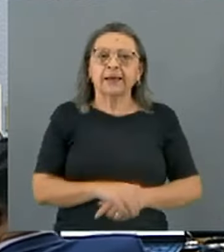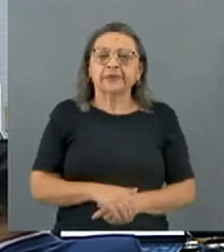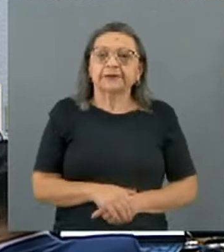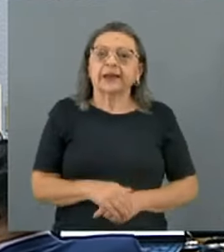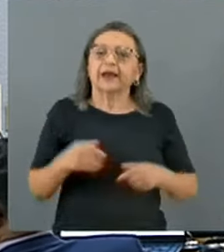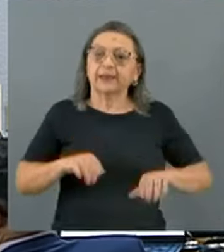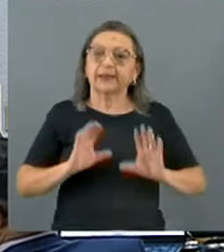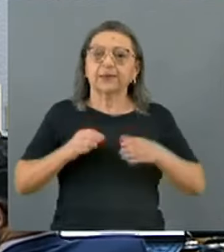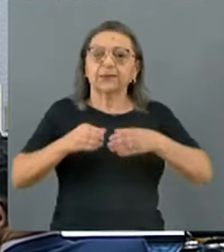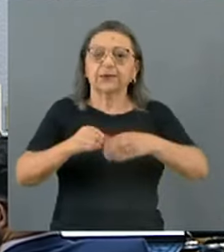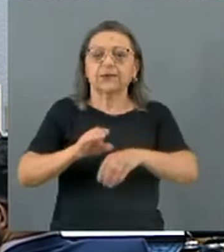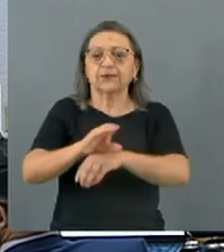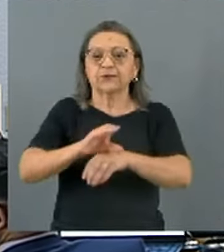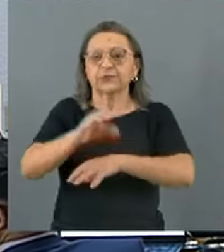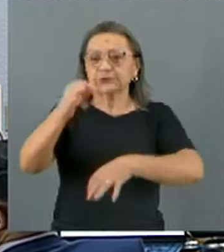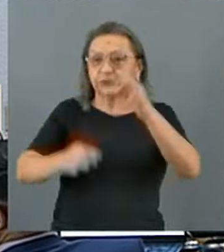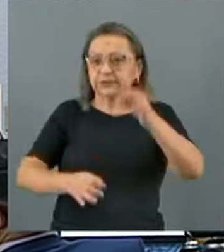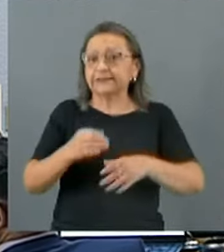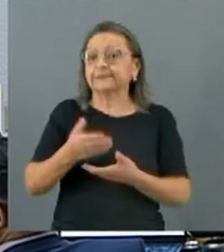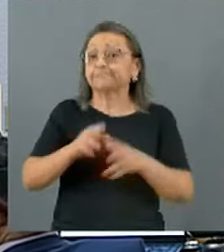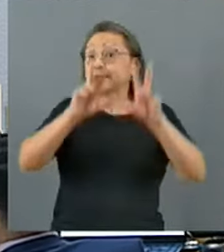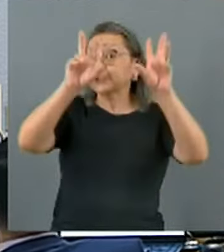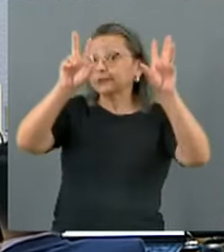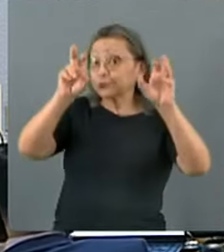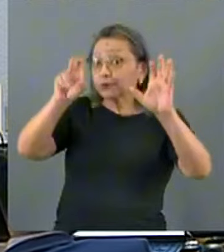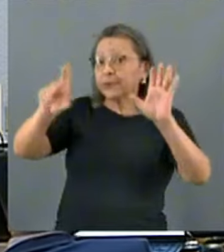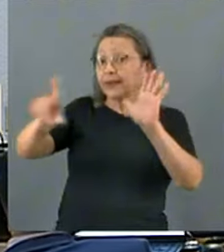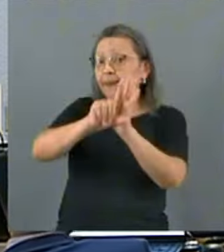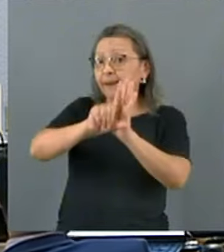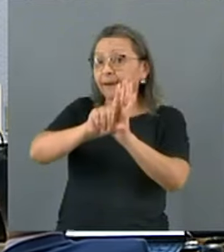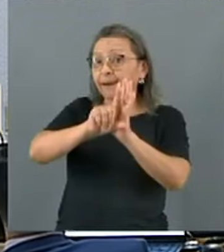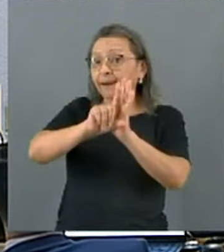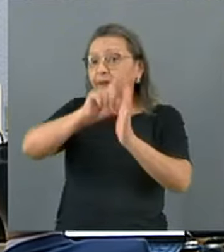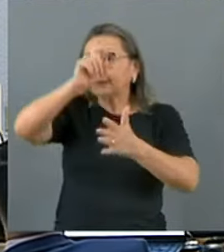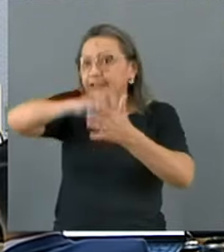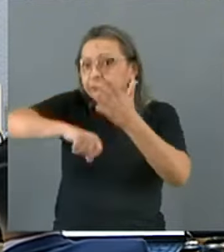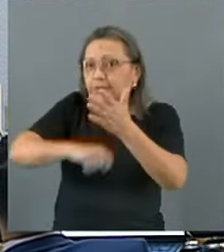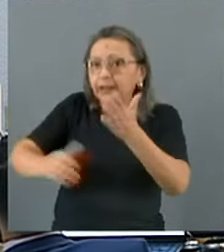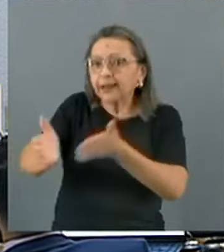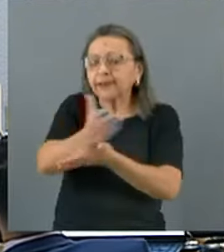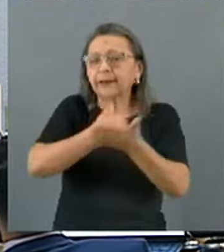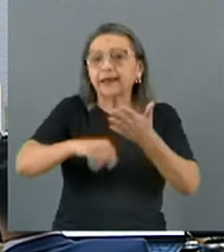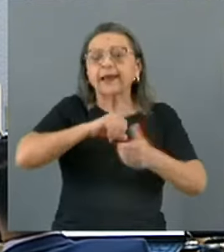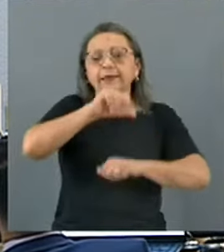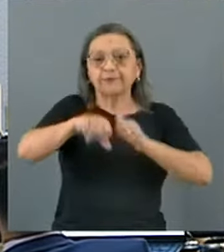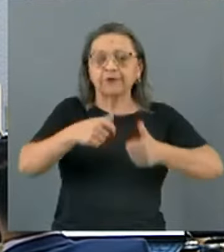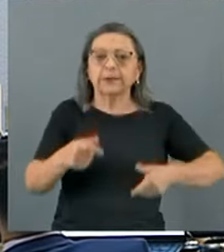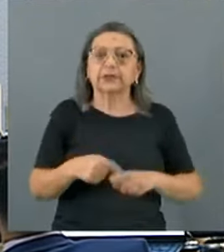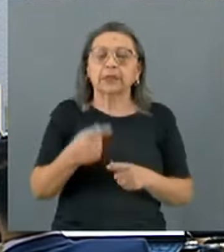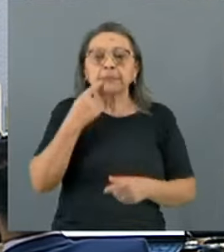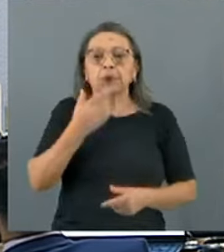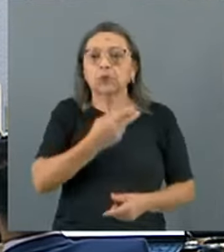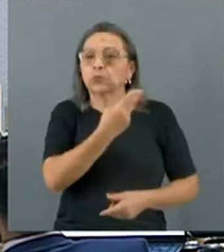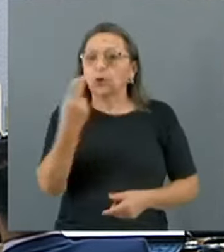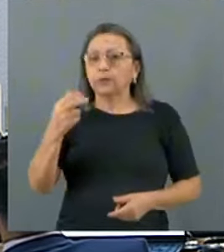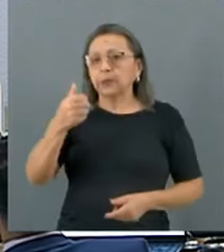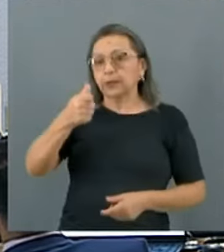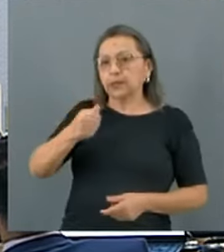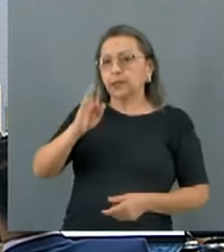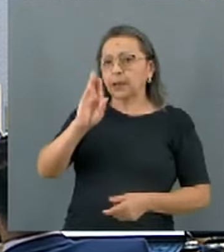Comissão de Constituição e Justiça sobre a questão da reforma tributária. Eu vou me apresentar, meu nome é Abrão Dib,